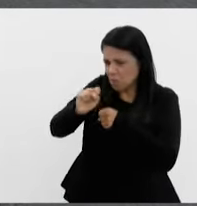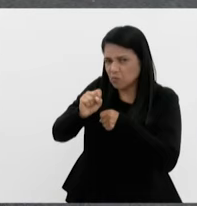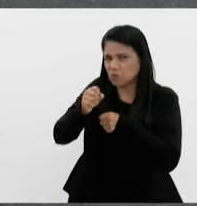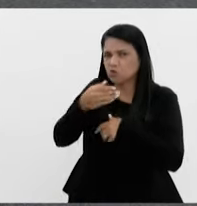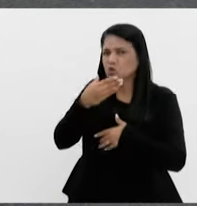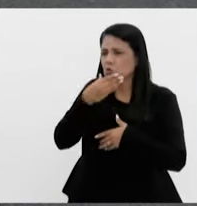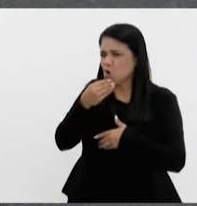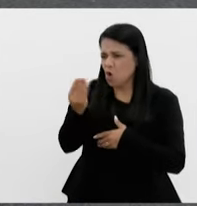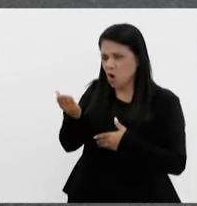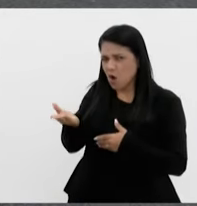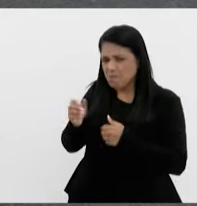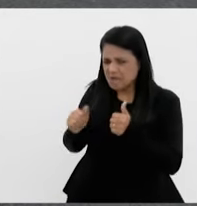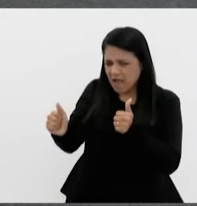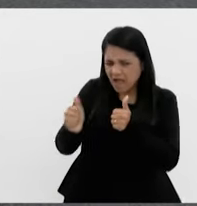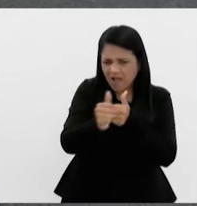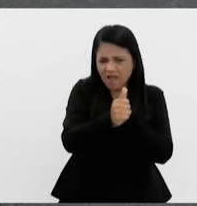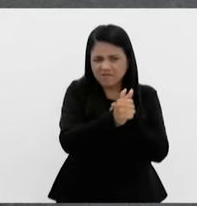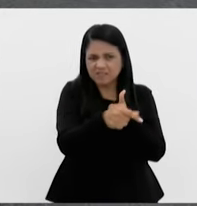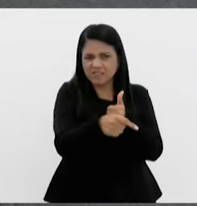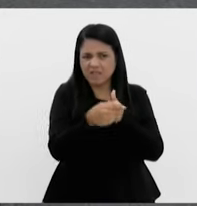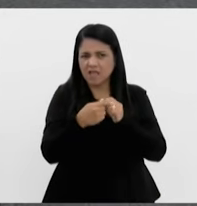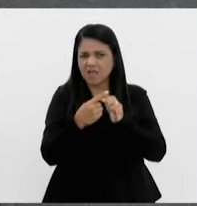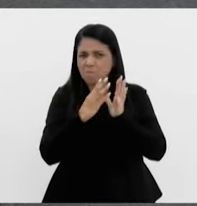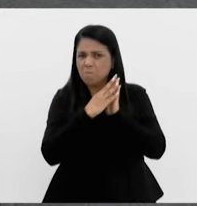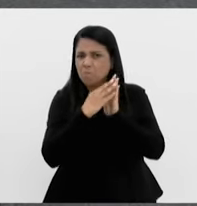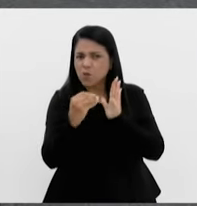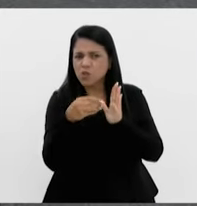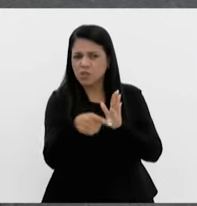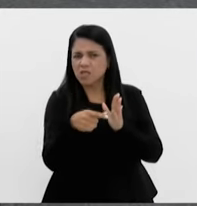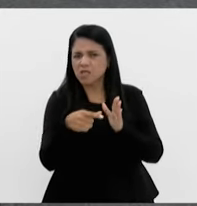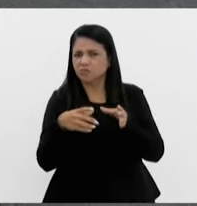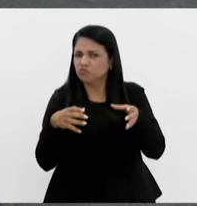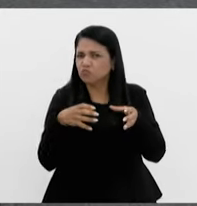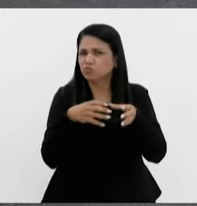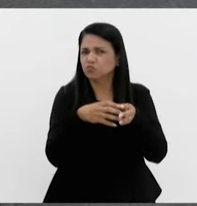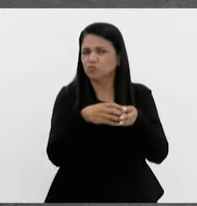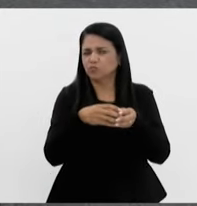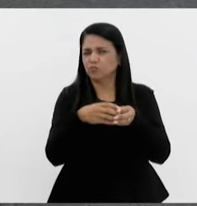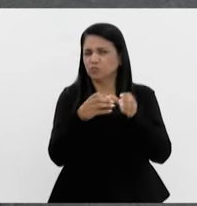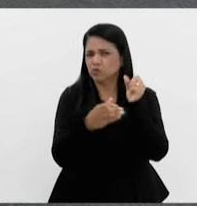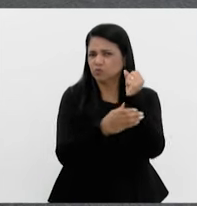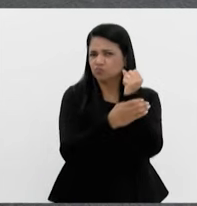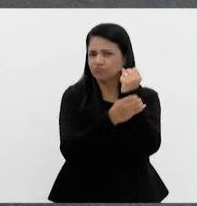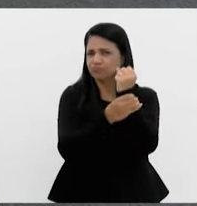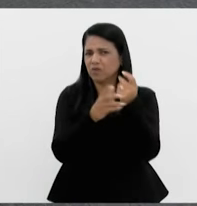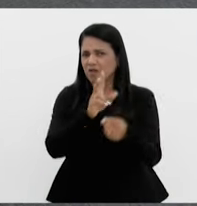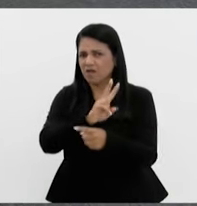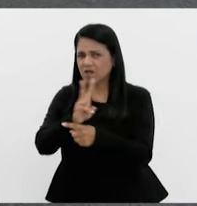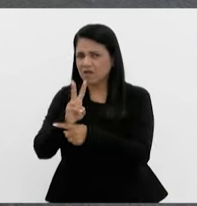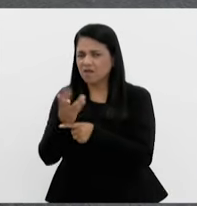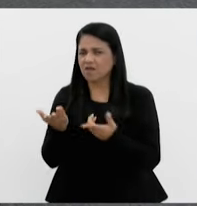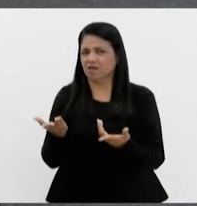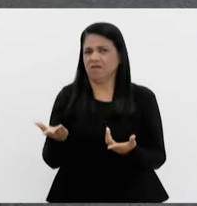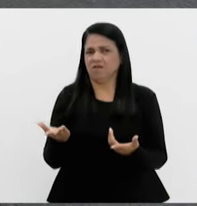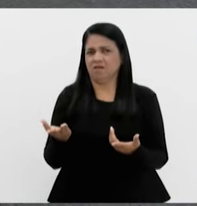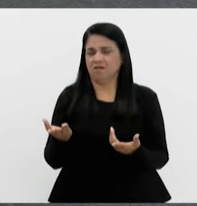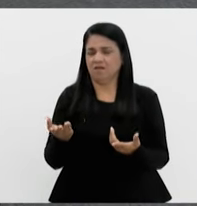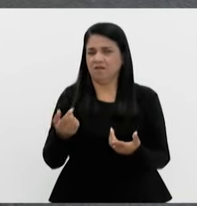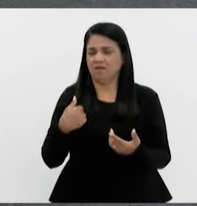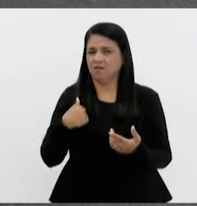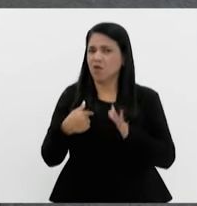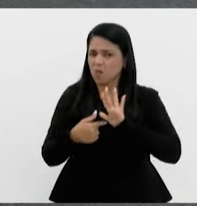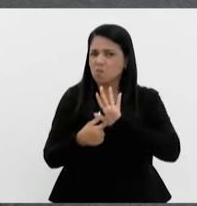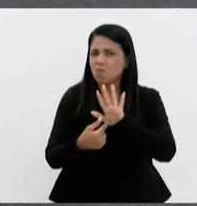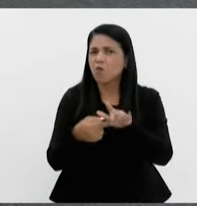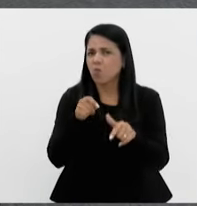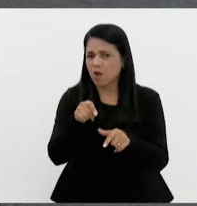Tropa espelho do comandante E aí eu quero trazer a tona Nobre Deputado